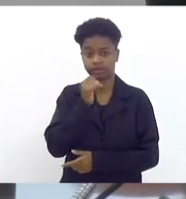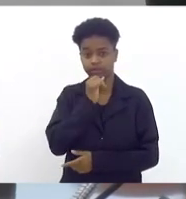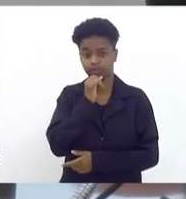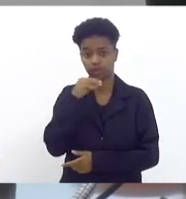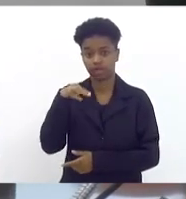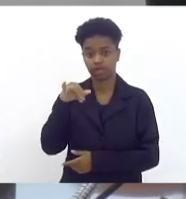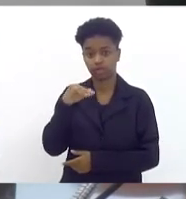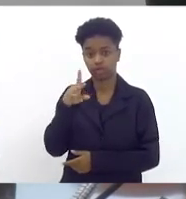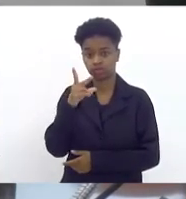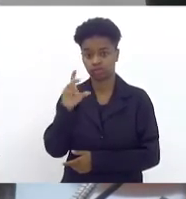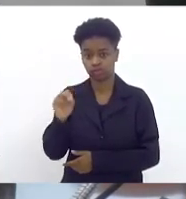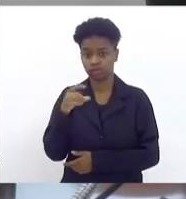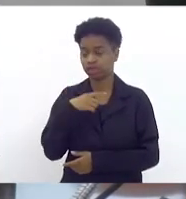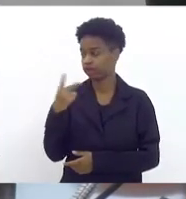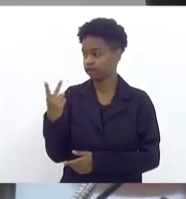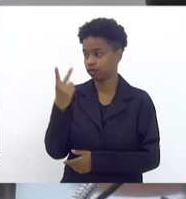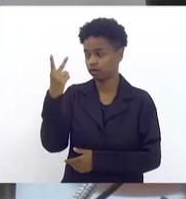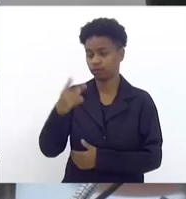pontuei anteriormente.